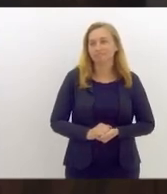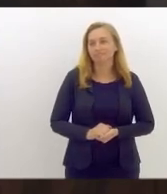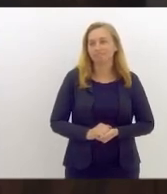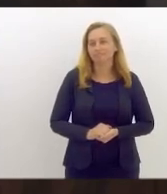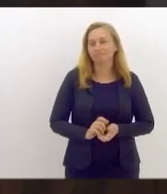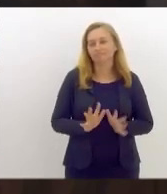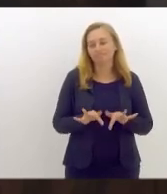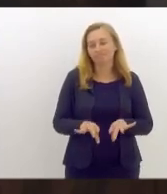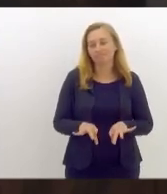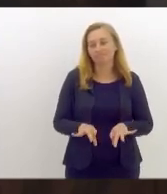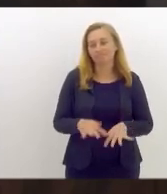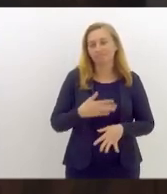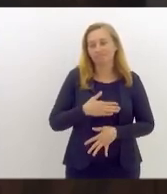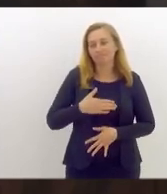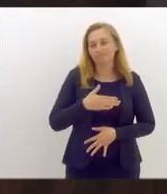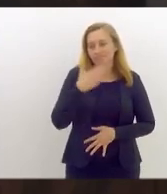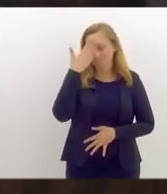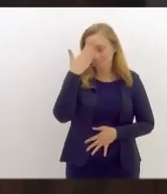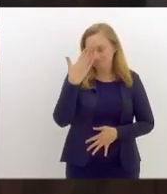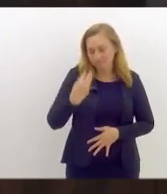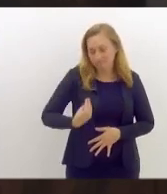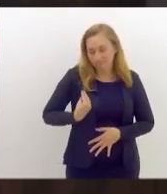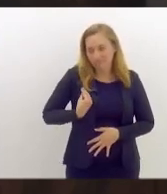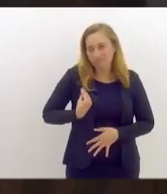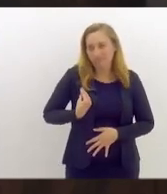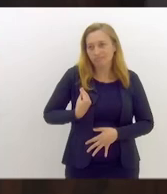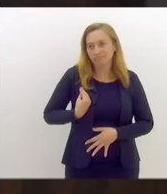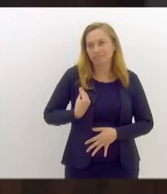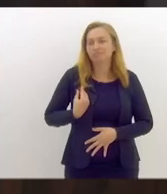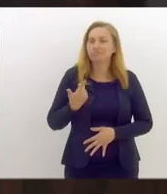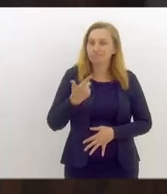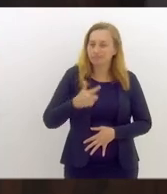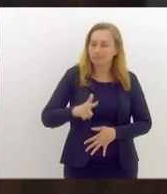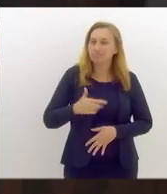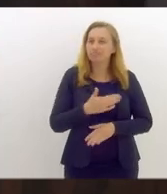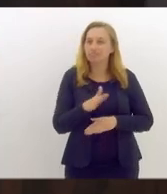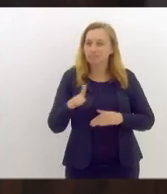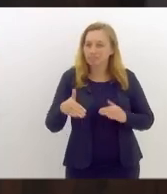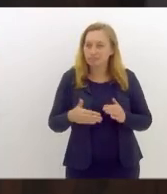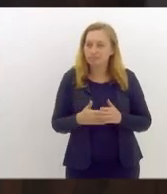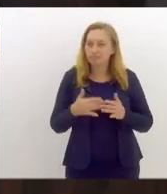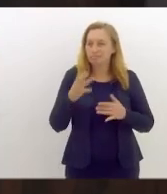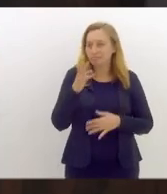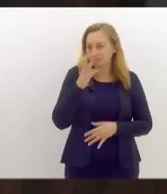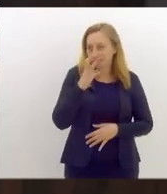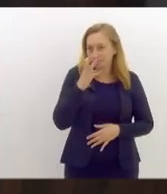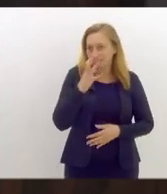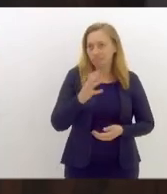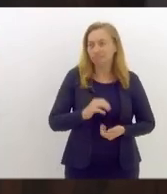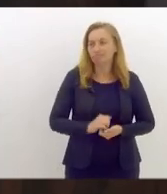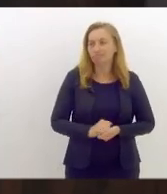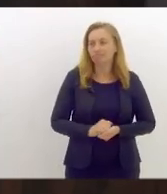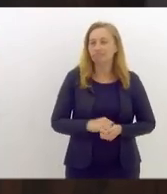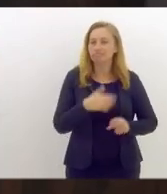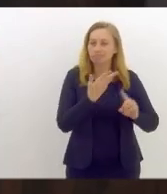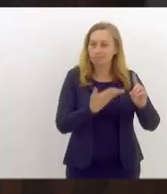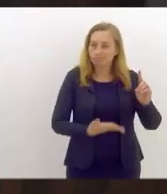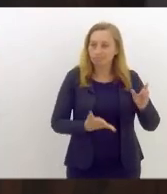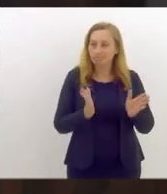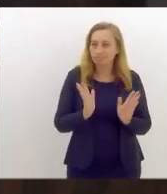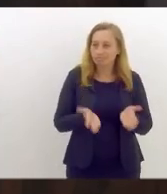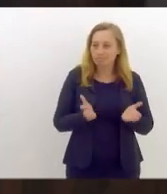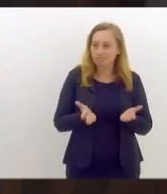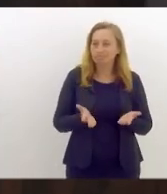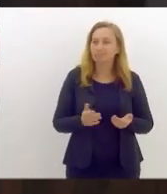para finalizar aqui eu gostaria de agradecer a presença mais uma vez de todos admiração aos homenageados de hoje